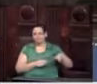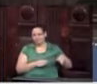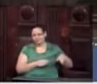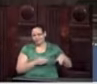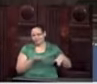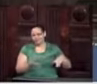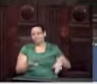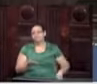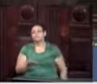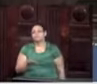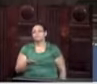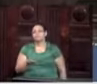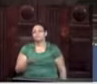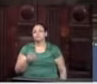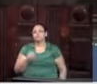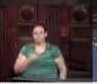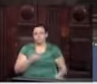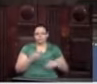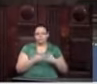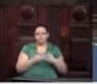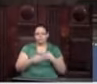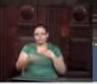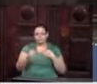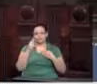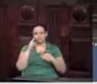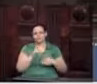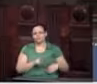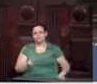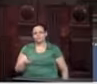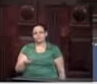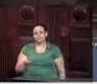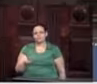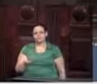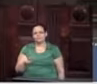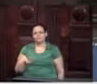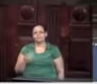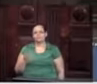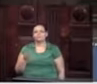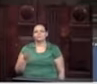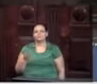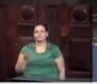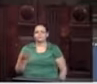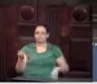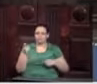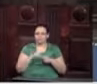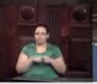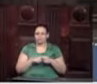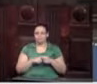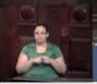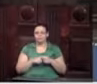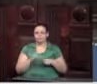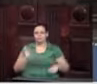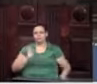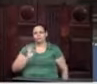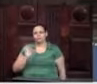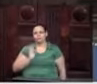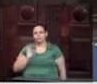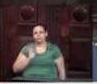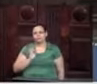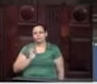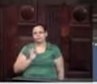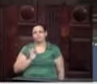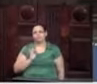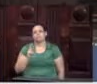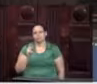Obviamente, que a partir dessa visão, veio o retorno. Os policiais